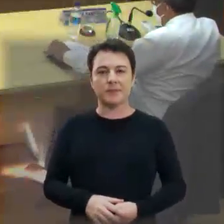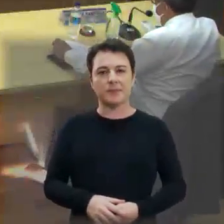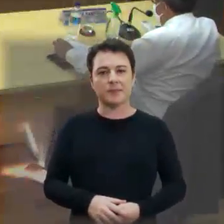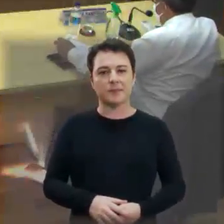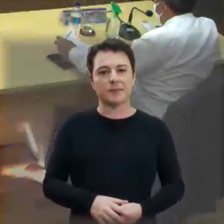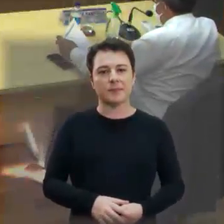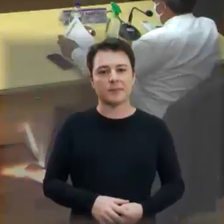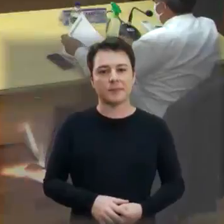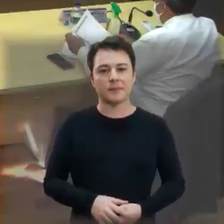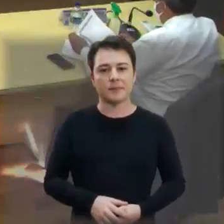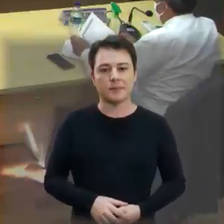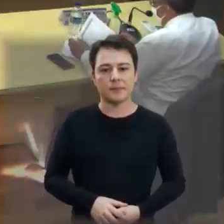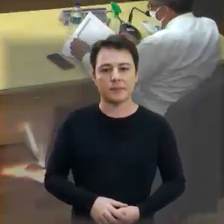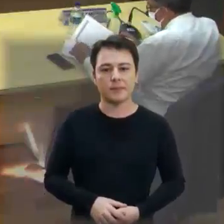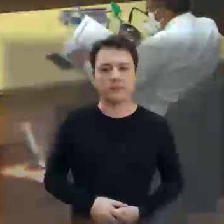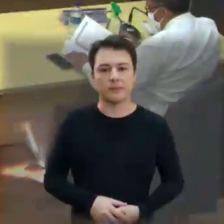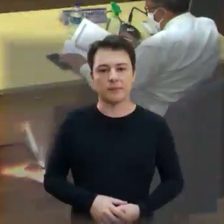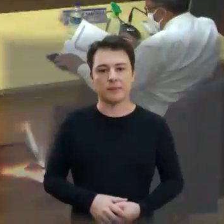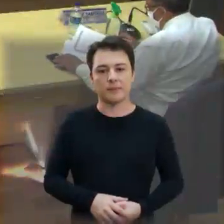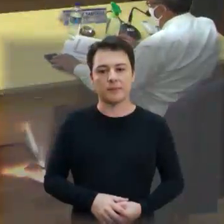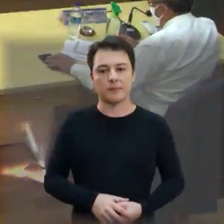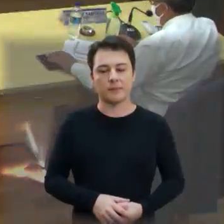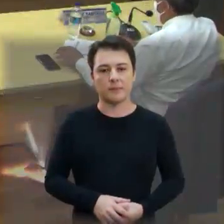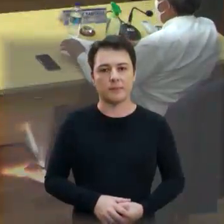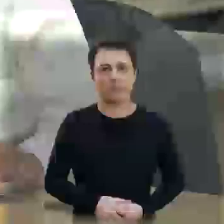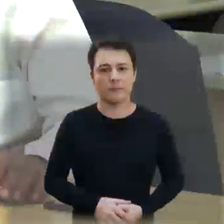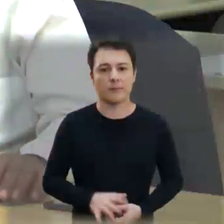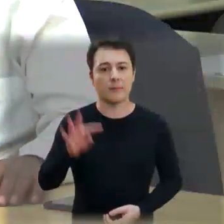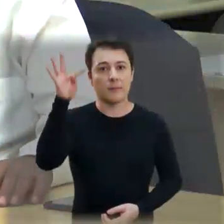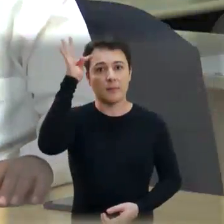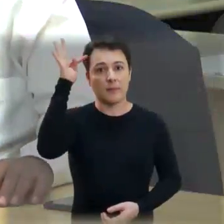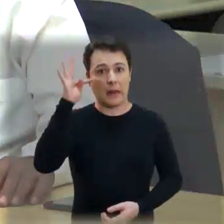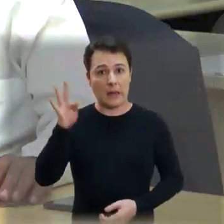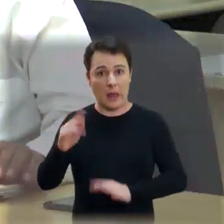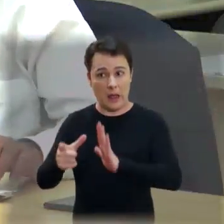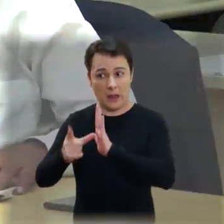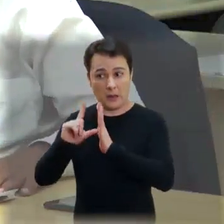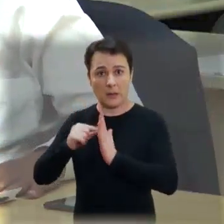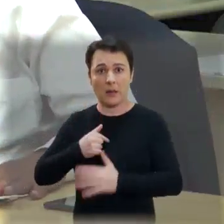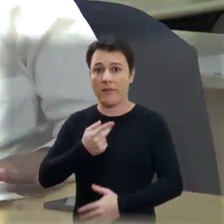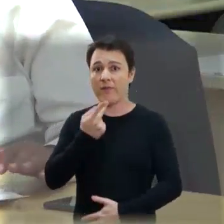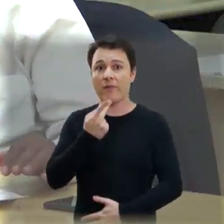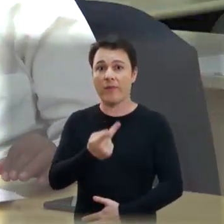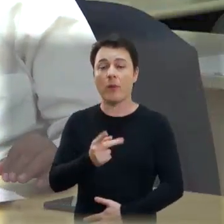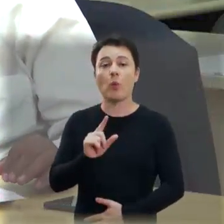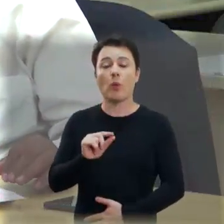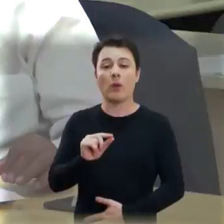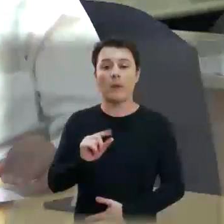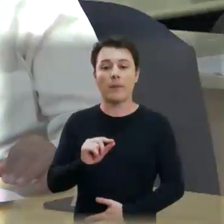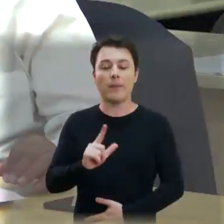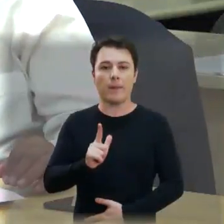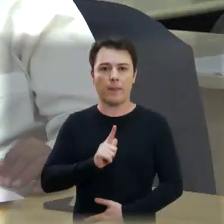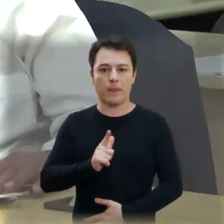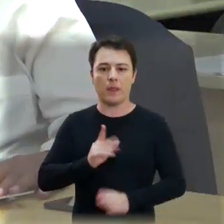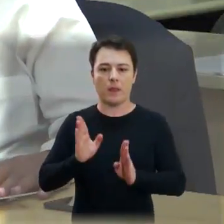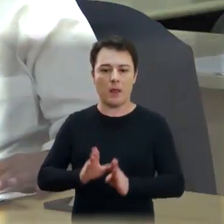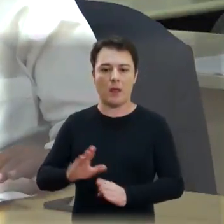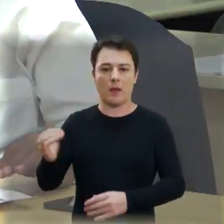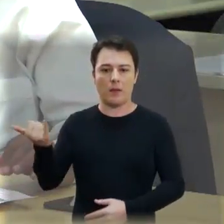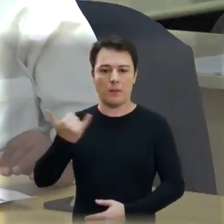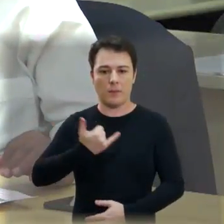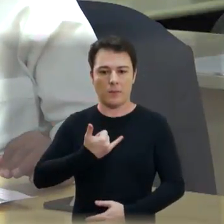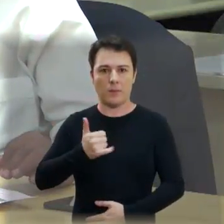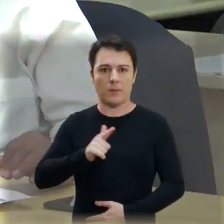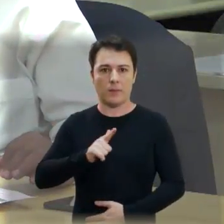Muito bem, vereador, antes de chamar a Tainara, eu gostaria de fazer um registro aqui, que chegou aqui ao meu conhecimento, que